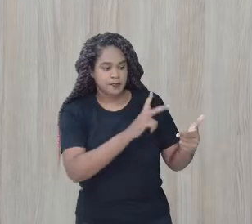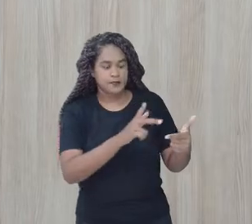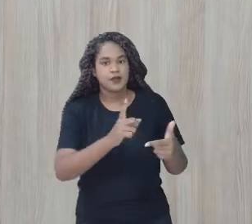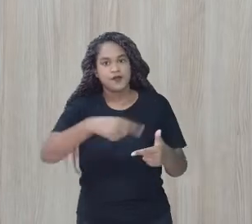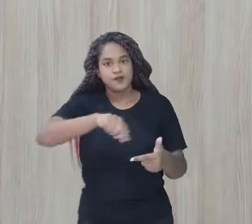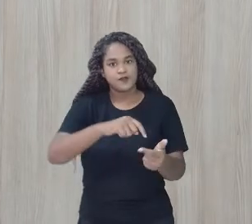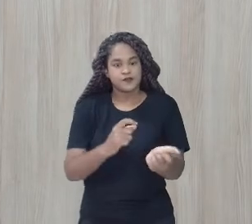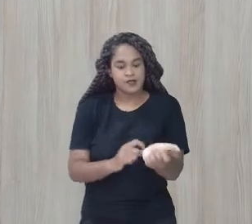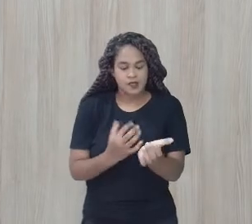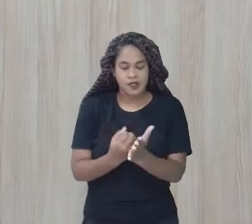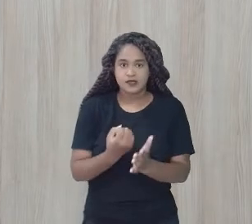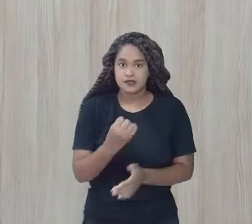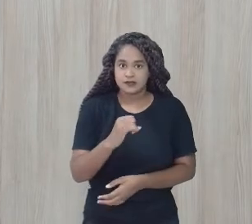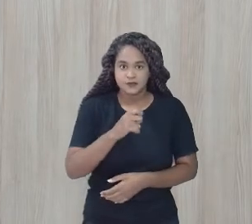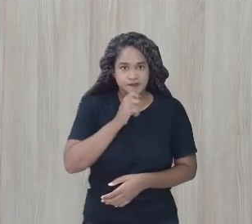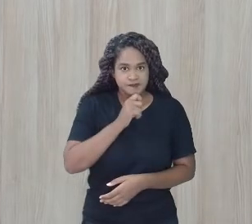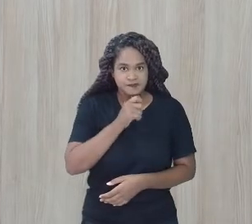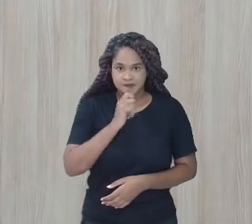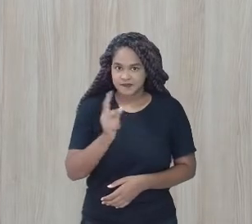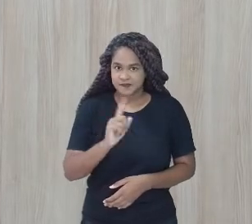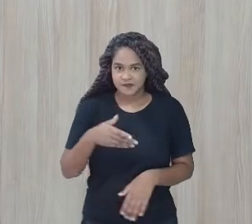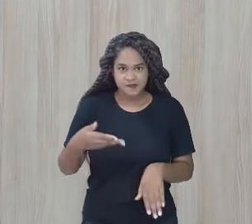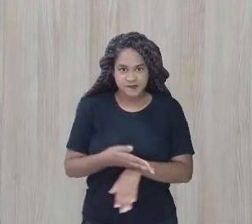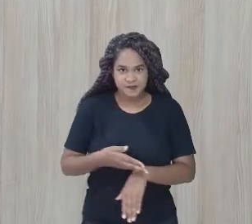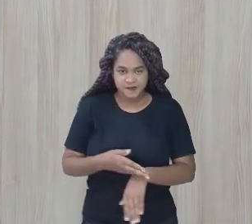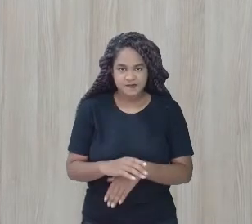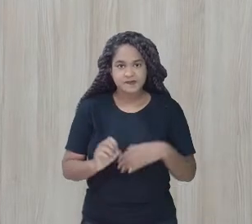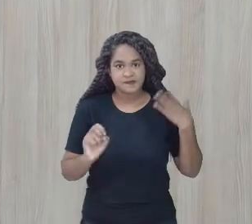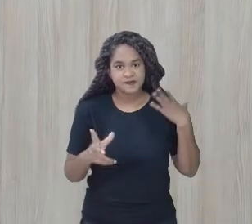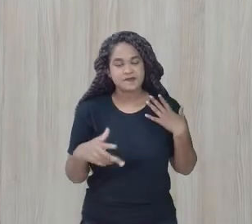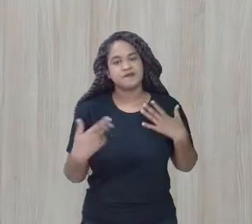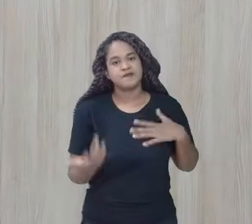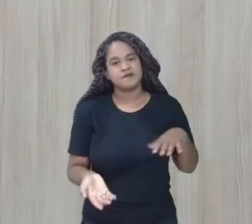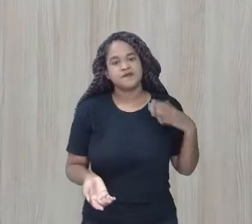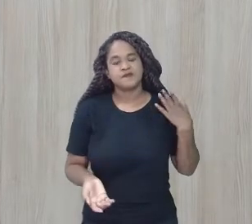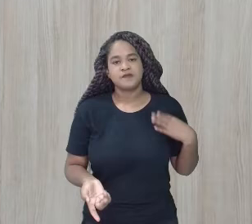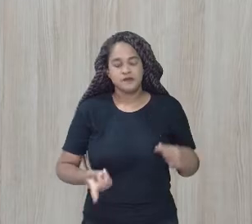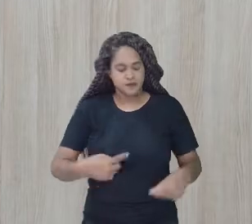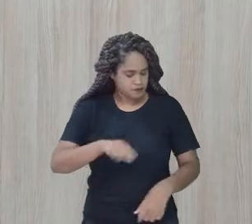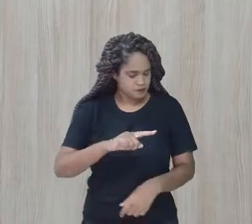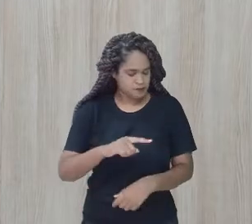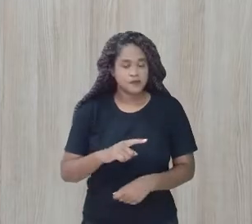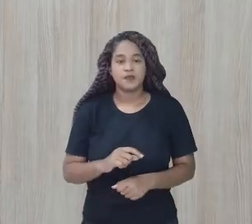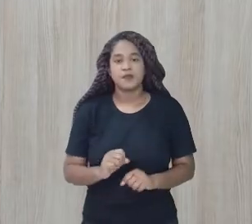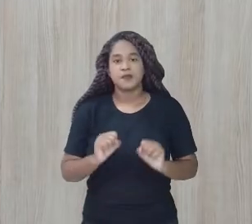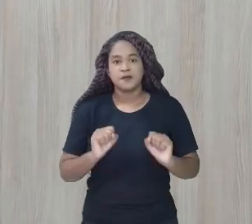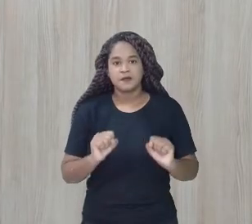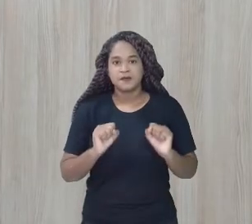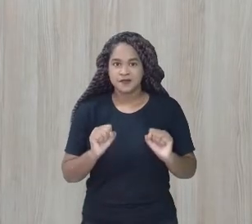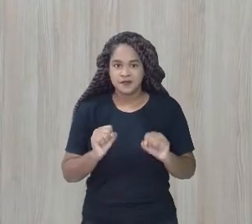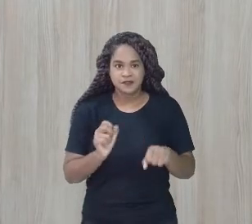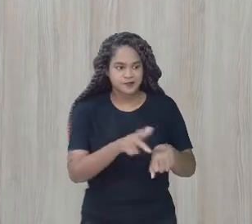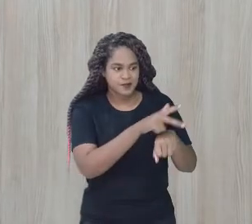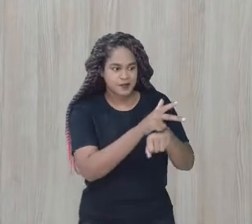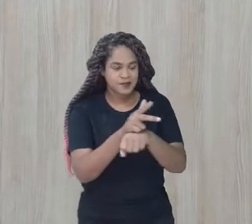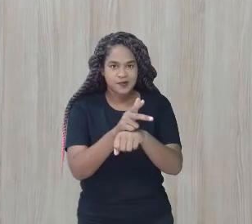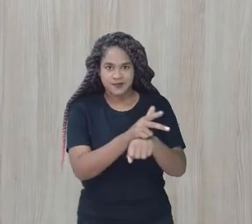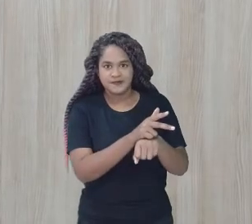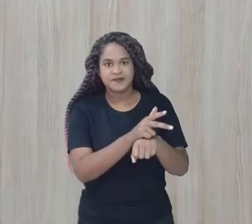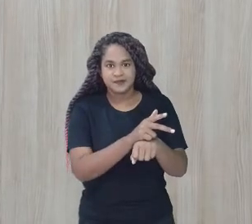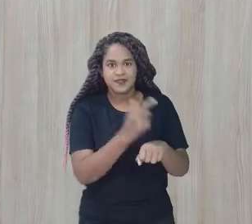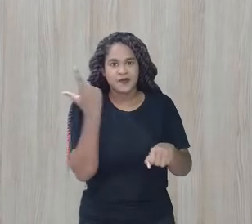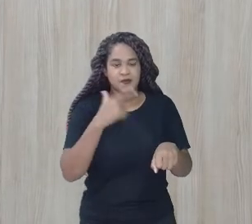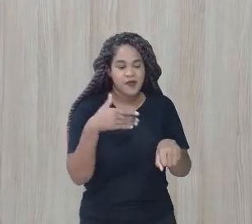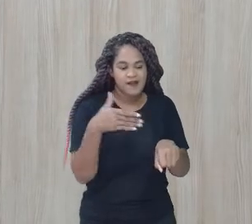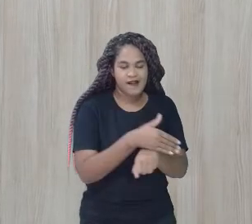Code, para quem ainda não está logado no aplicativo, tá? Você direciona aí a câmera do seu celular, vai ser direcionado para a